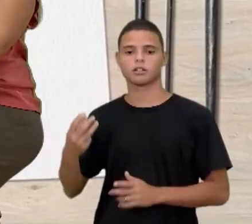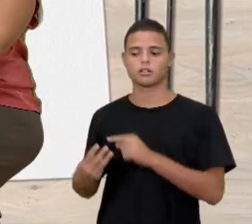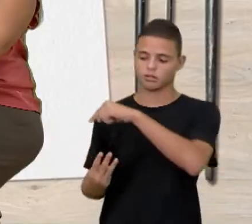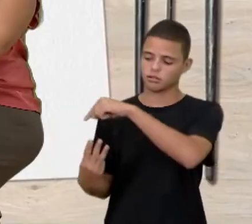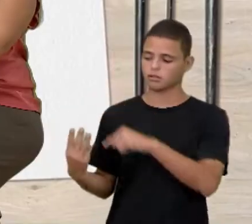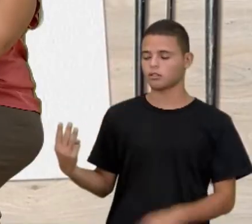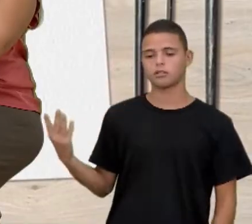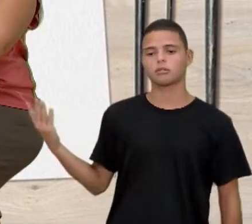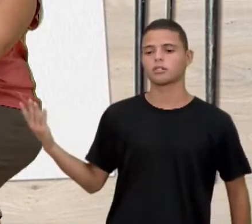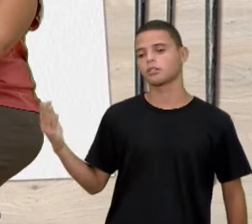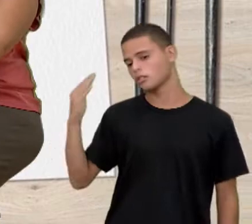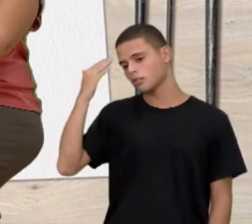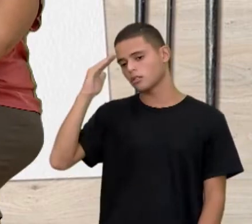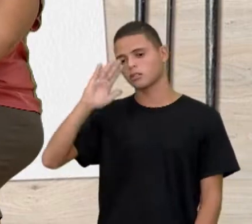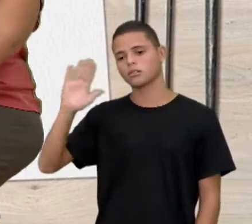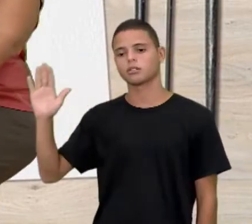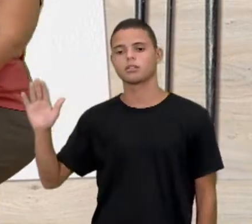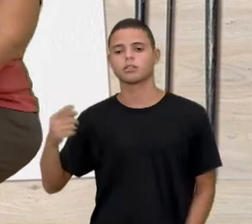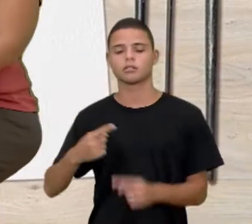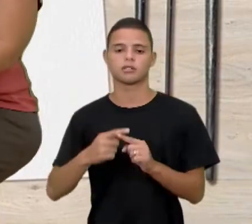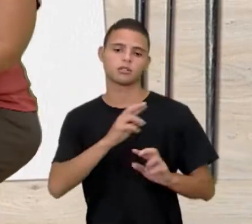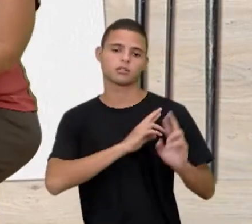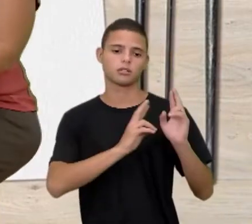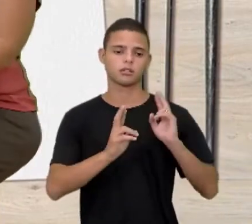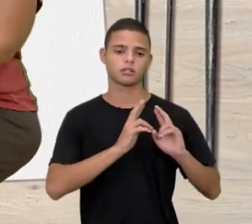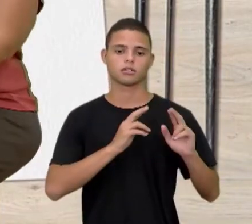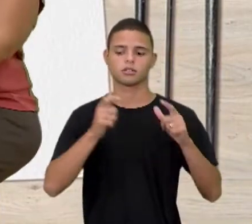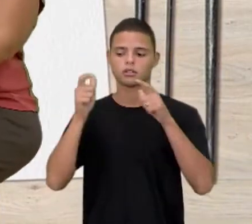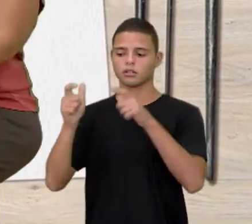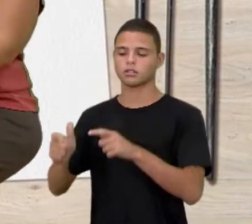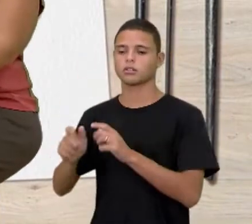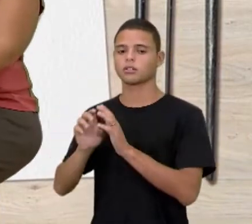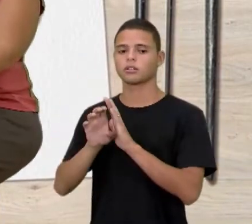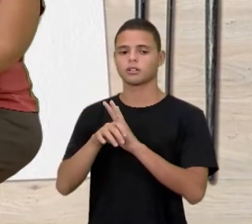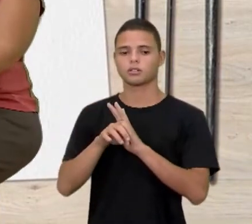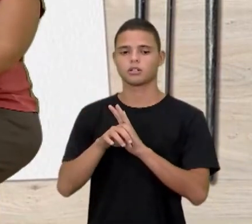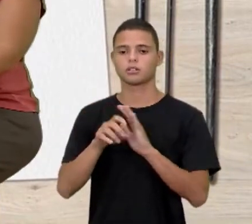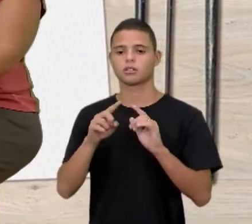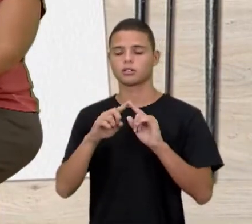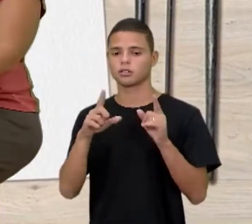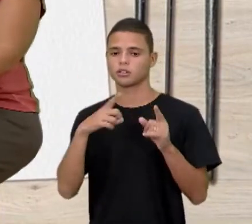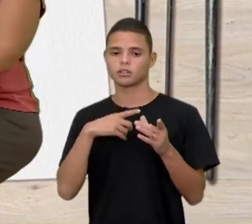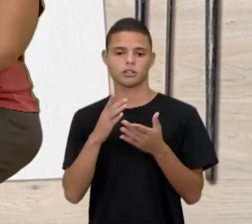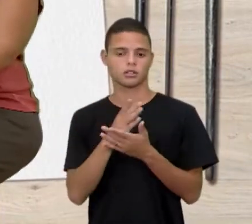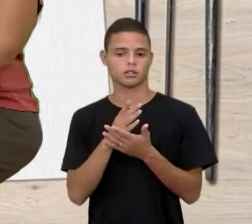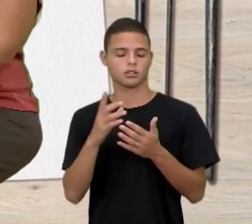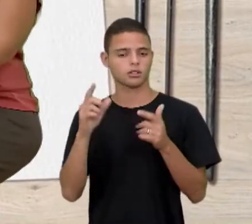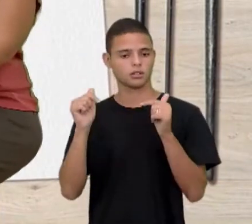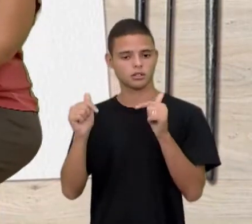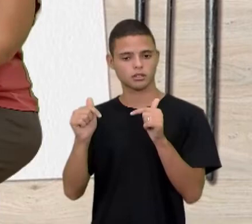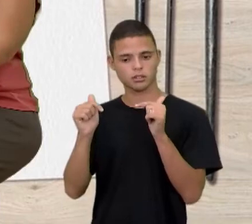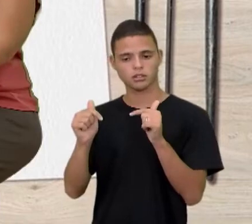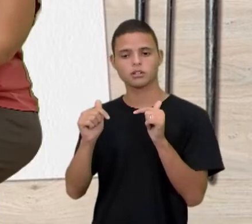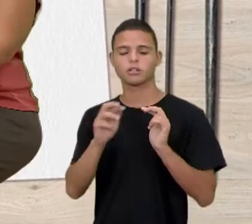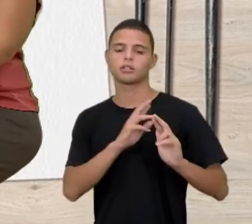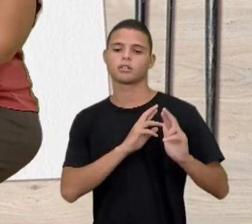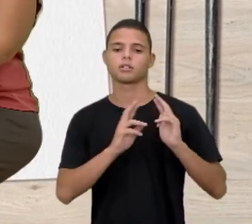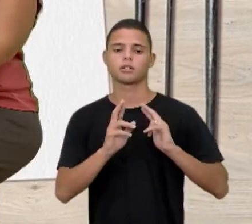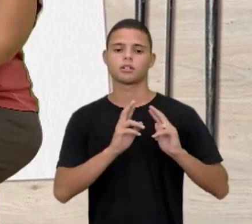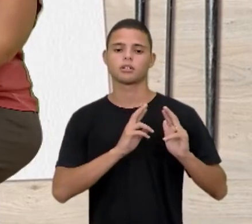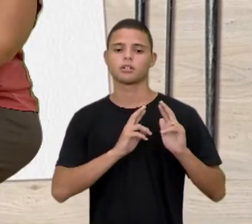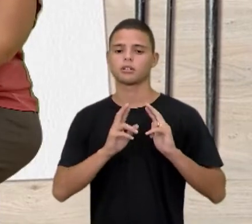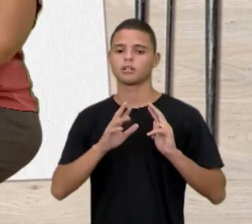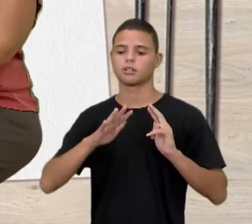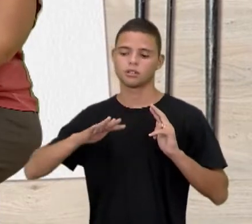Pro Fernanda vamos entender. Porque ele está associado a um contexto. Já existem outros memes que eles vão se relacionar com o quê? Com